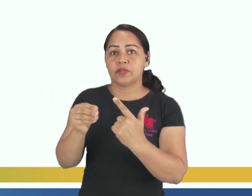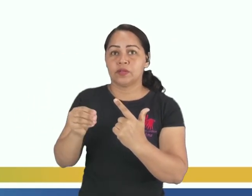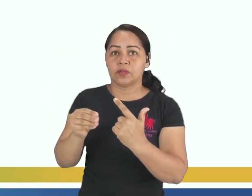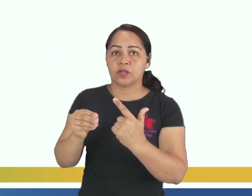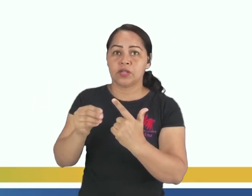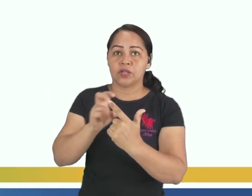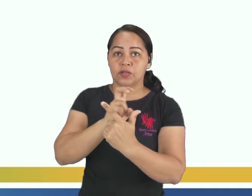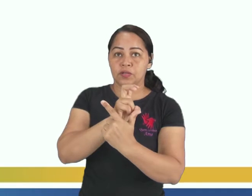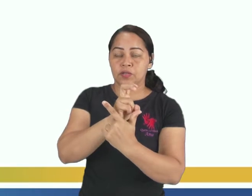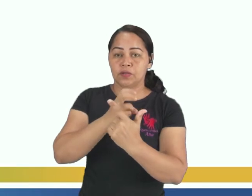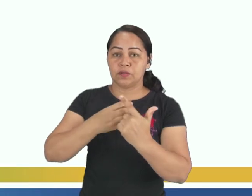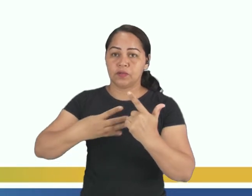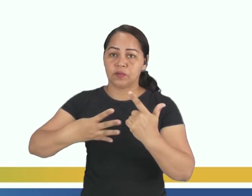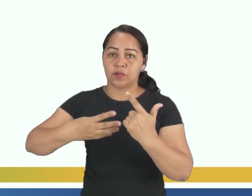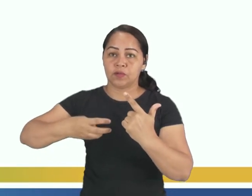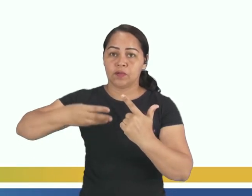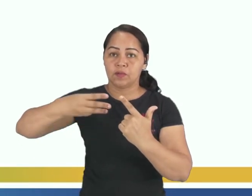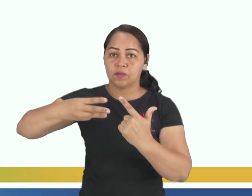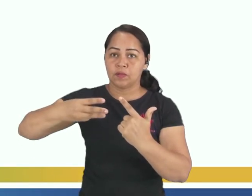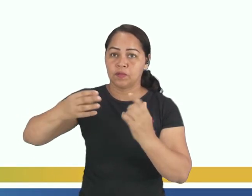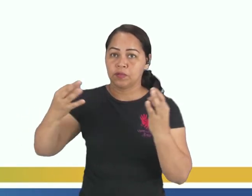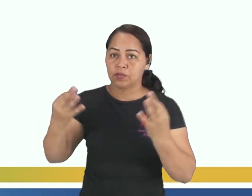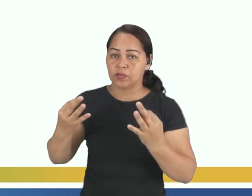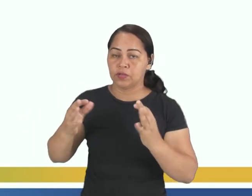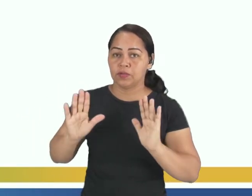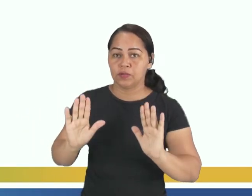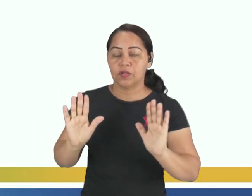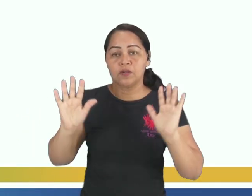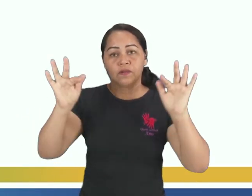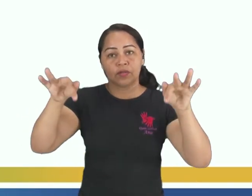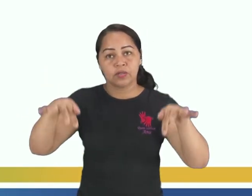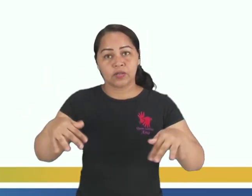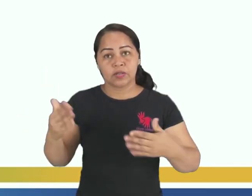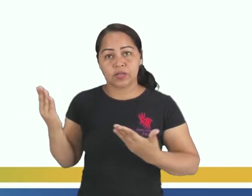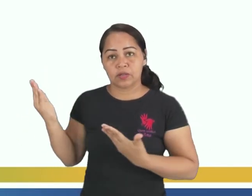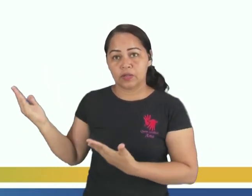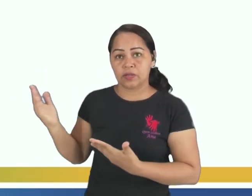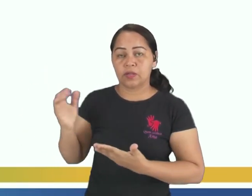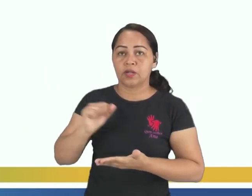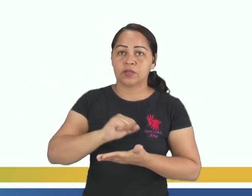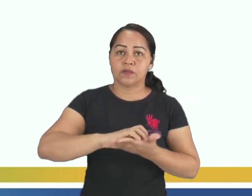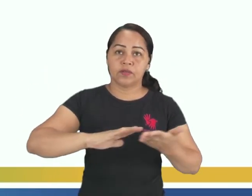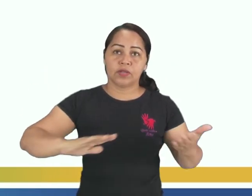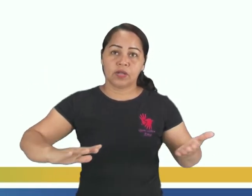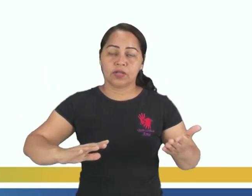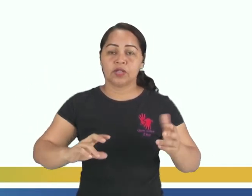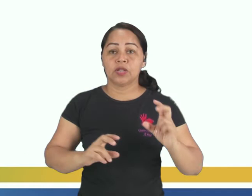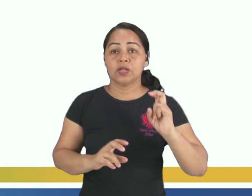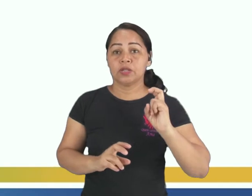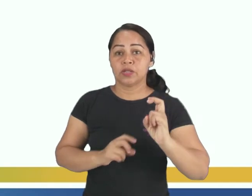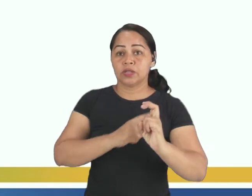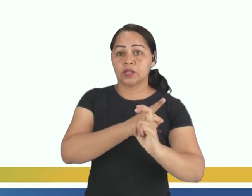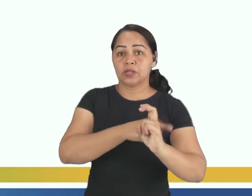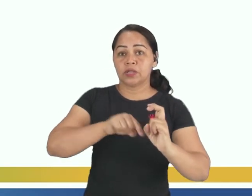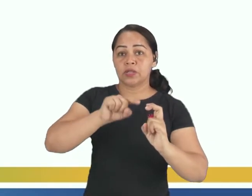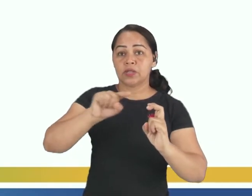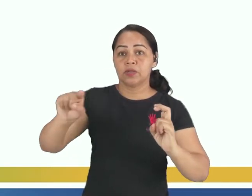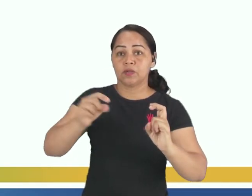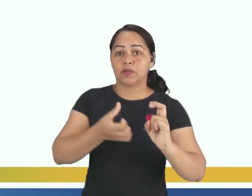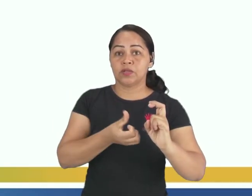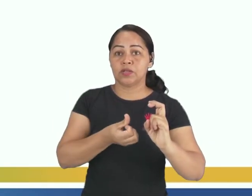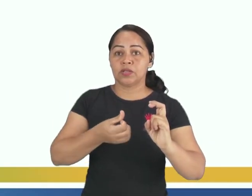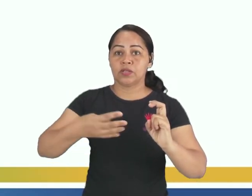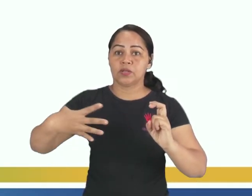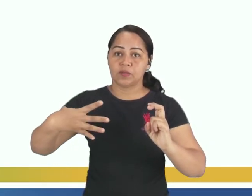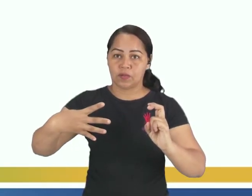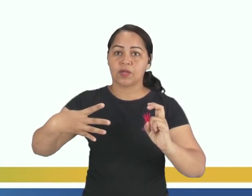de 4 ao cubo, certinho? Então, finalizado aí o exercício. E aí fica a raiz quinta de 64, porque